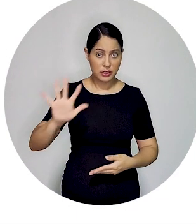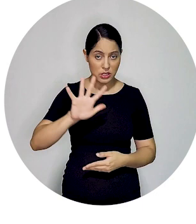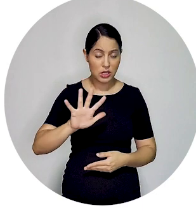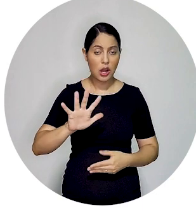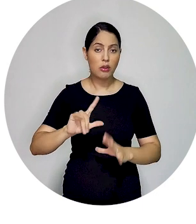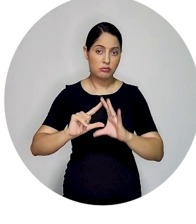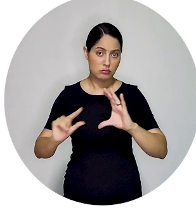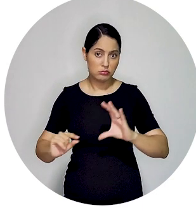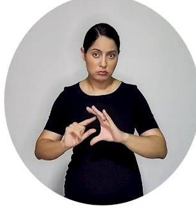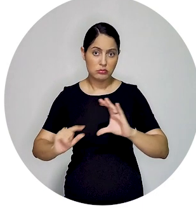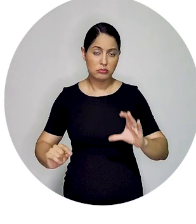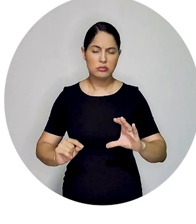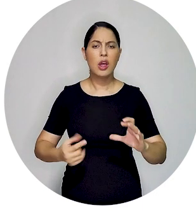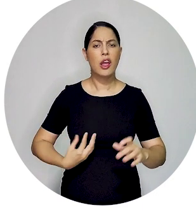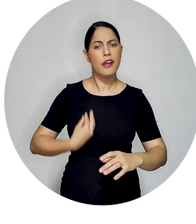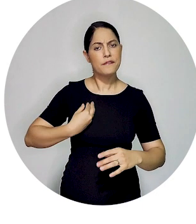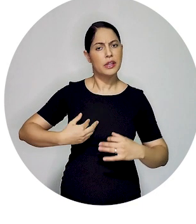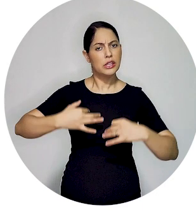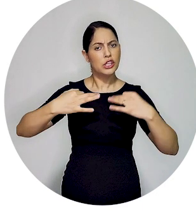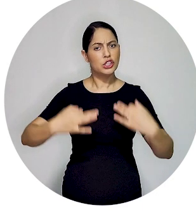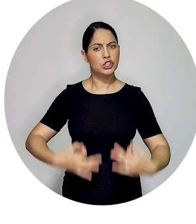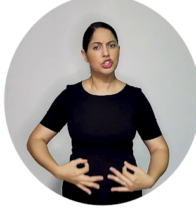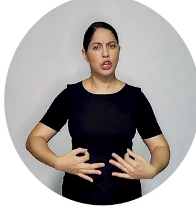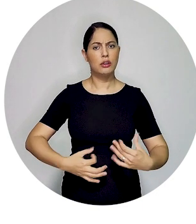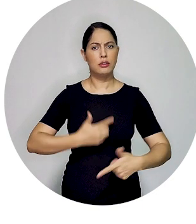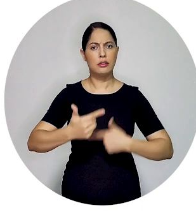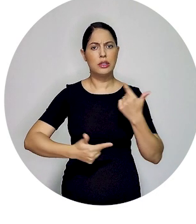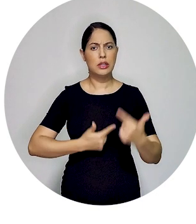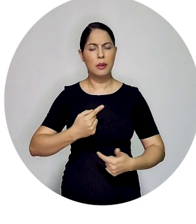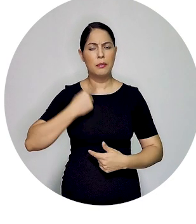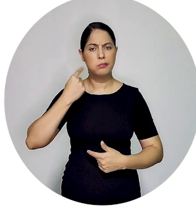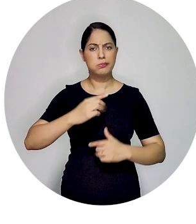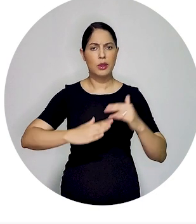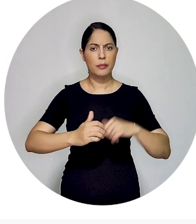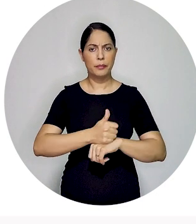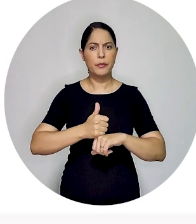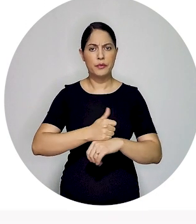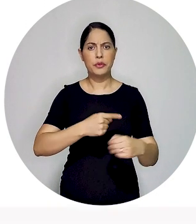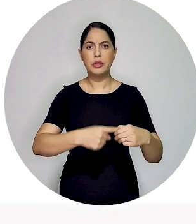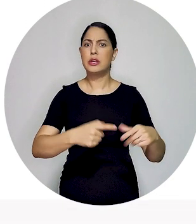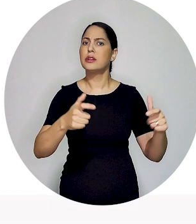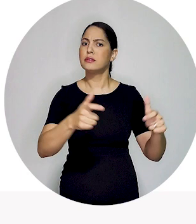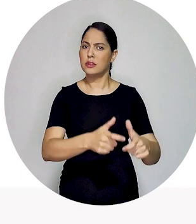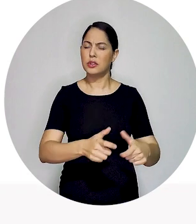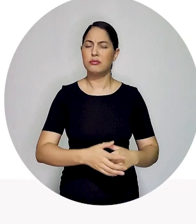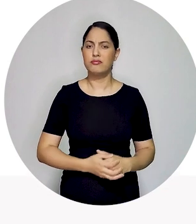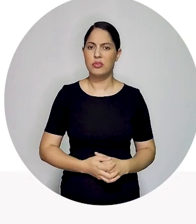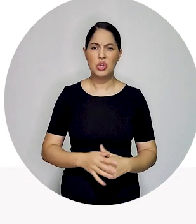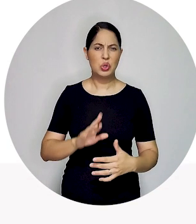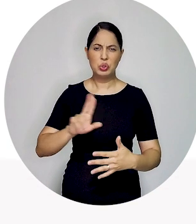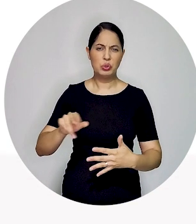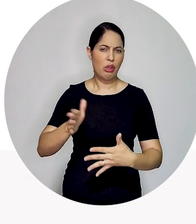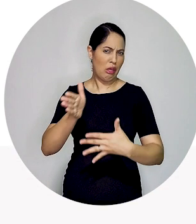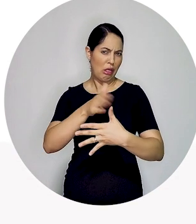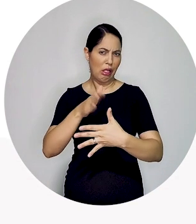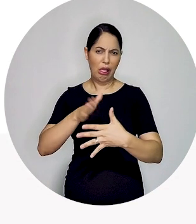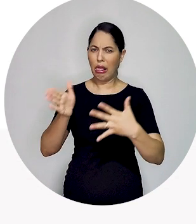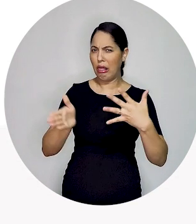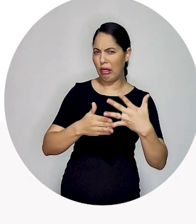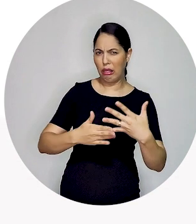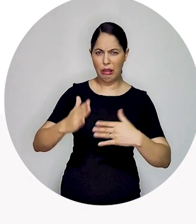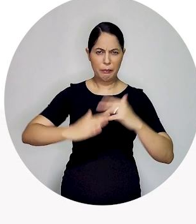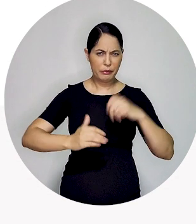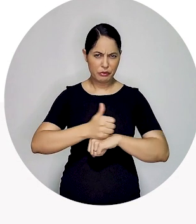Federal, interiorizar a advocacia é levar dignidade ao profissional do interior. É fazer valer a premissa de que não há advogados